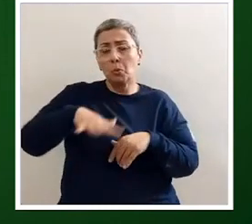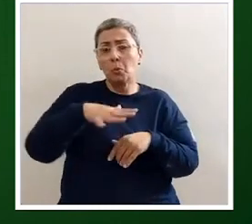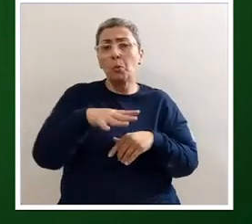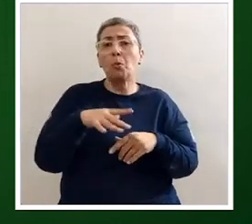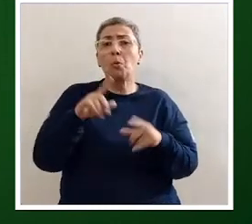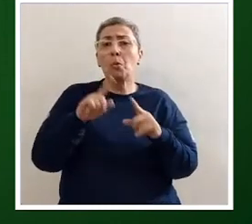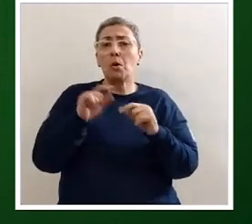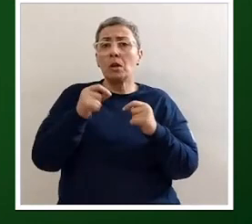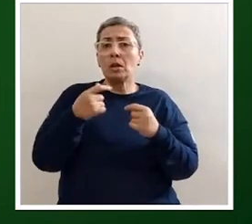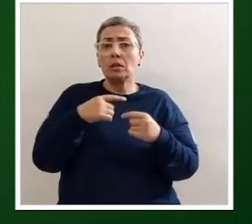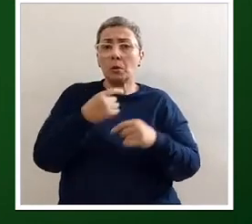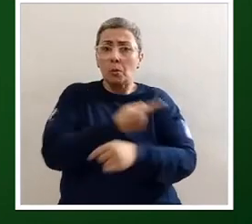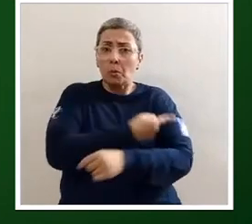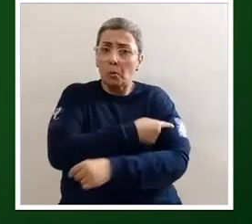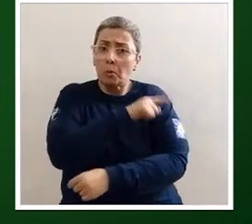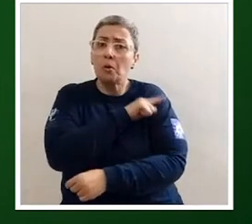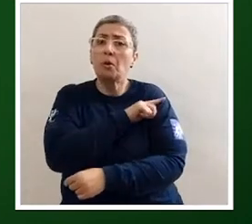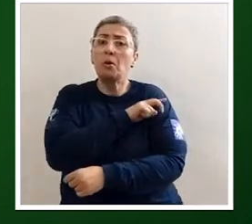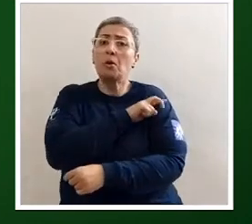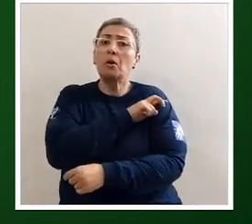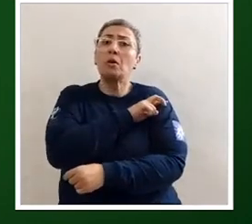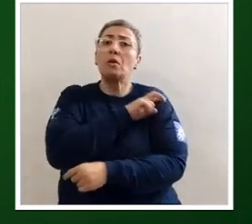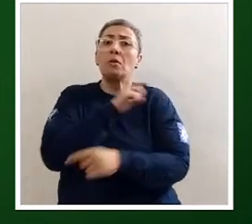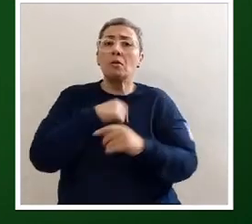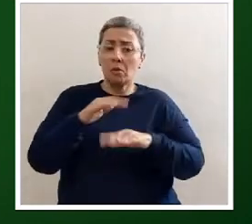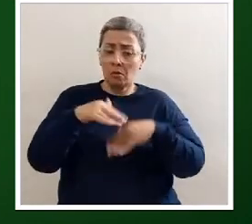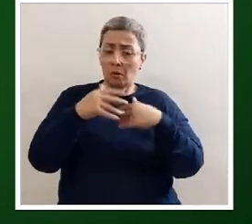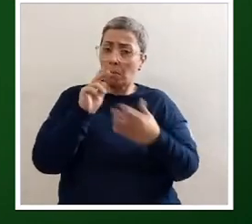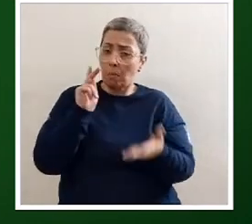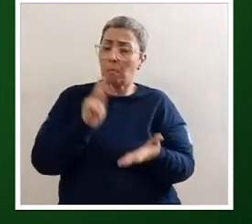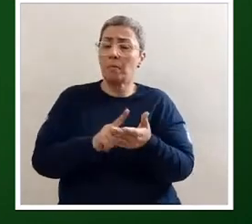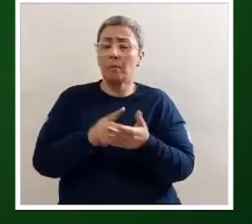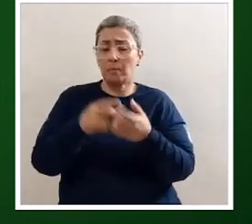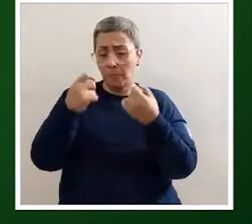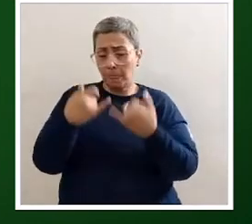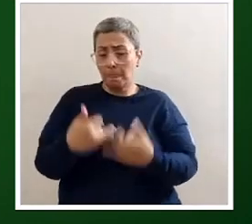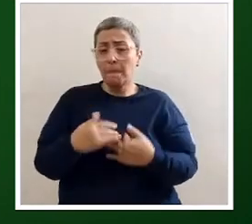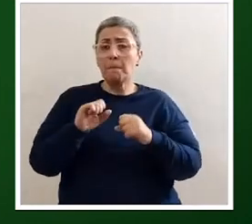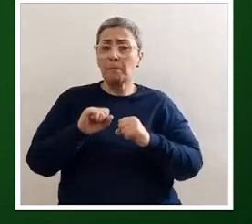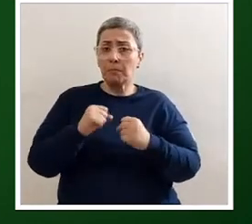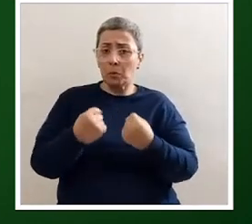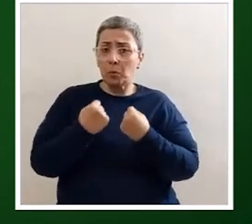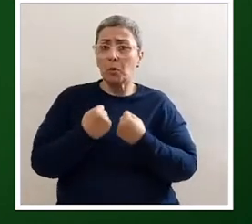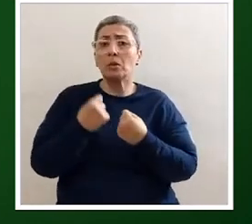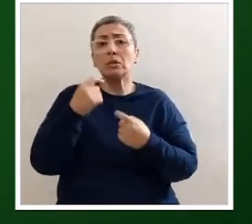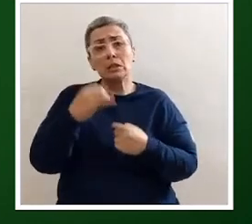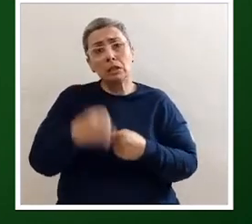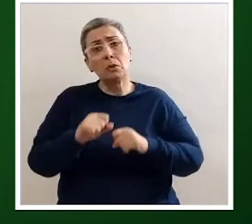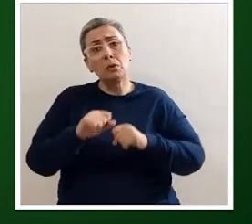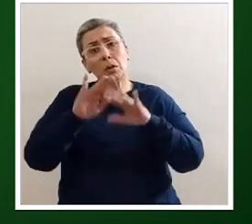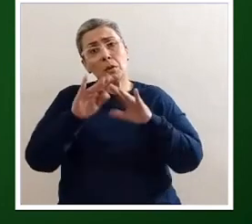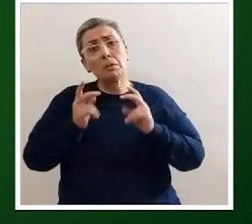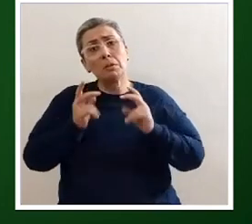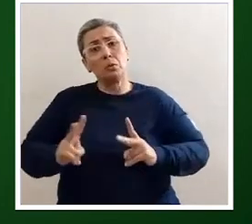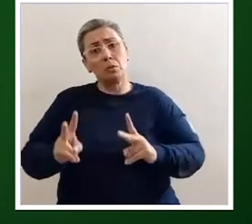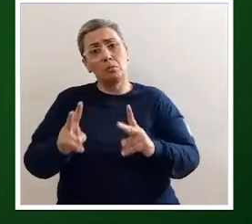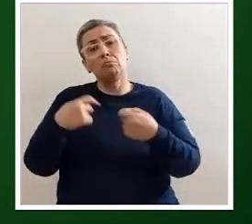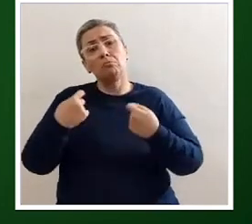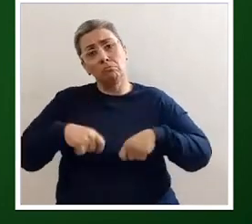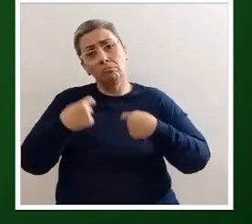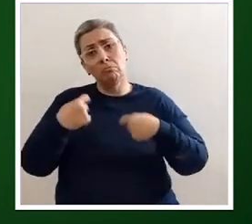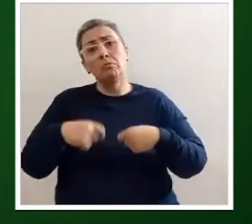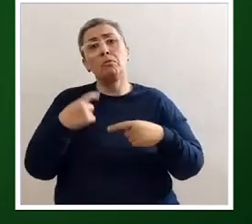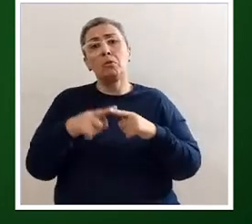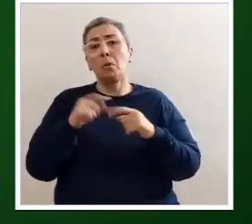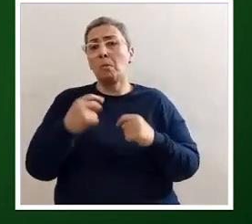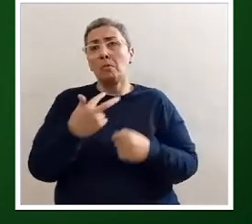dos anos iniciais esses avanços de fato como você tava dizendo defendendo com muita clareza preciso continuar nós não podemos